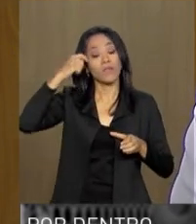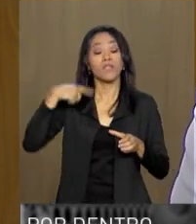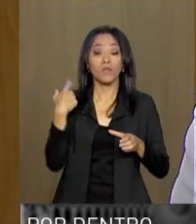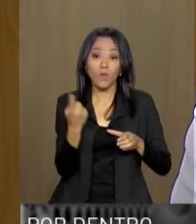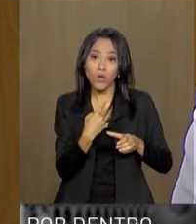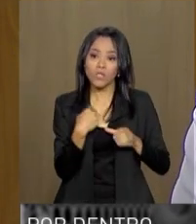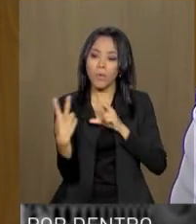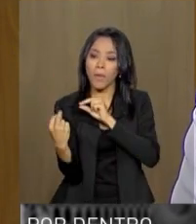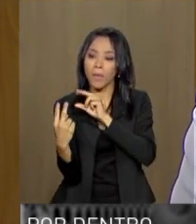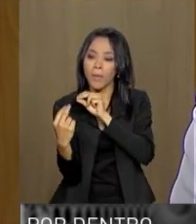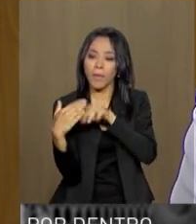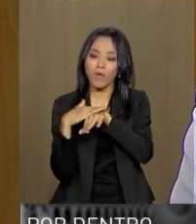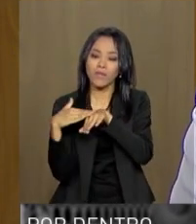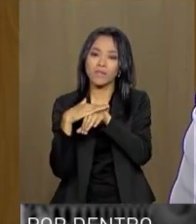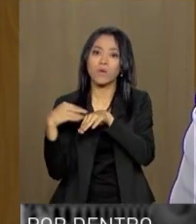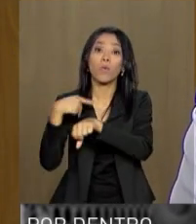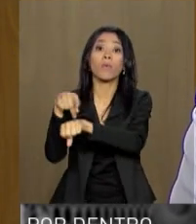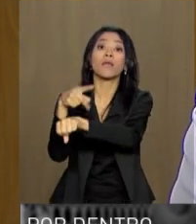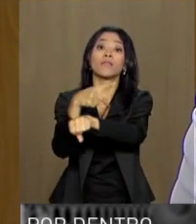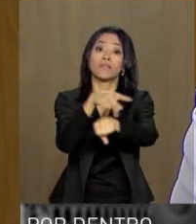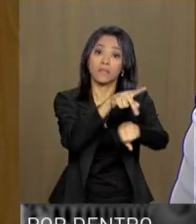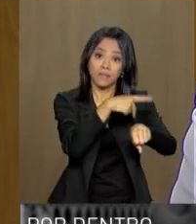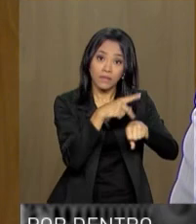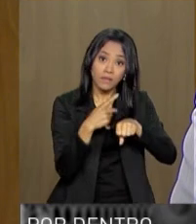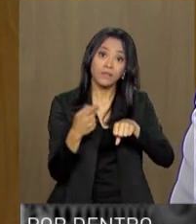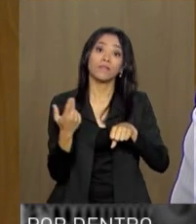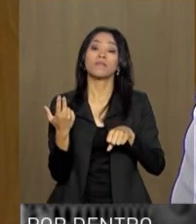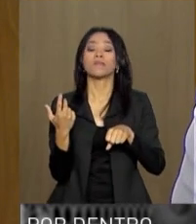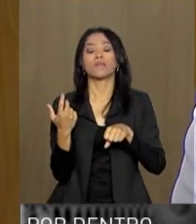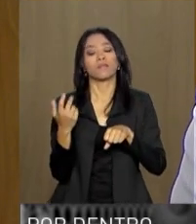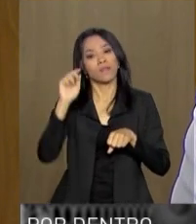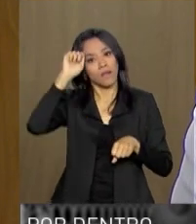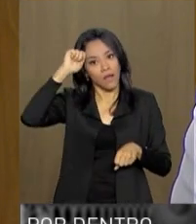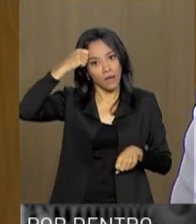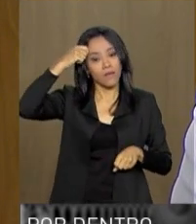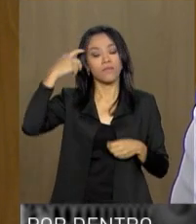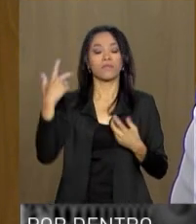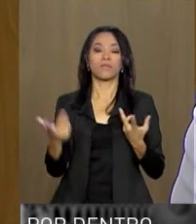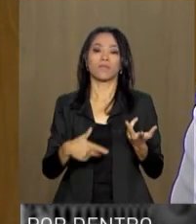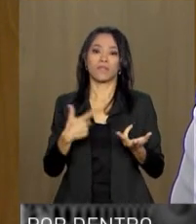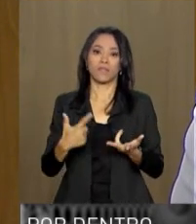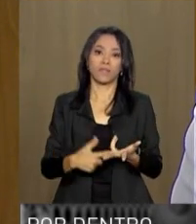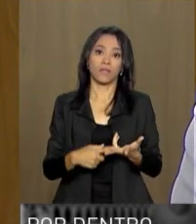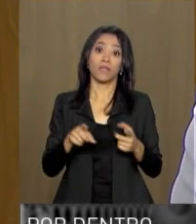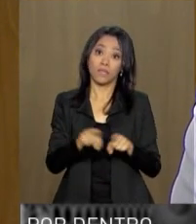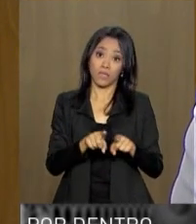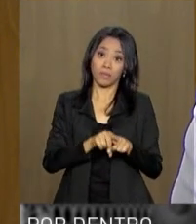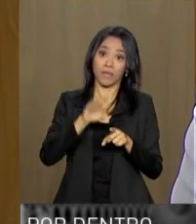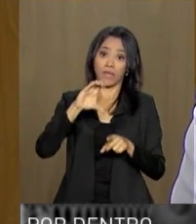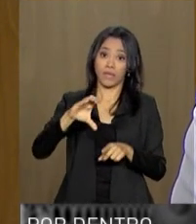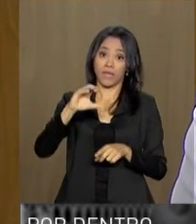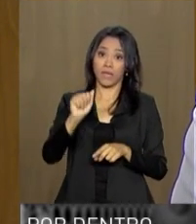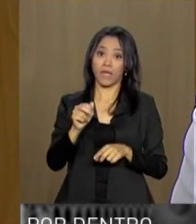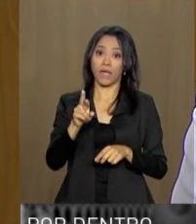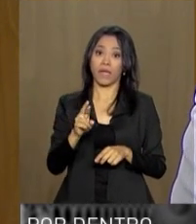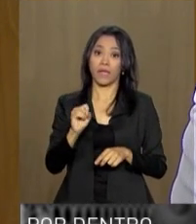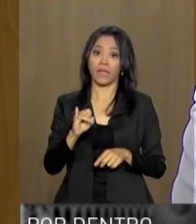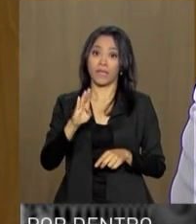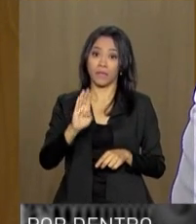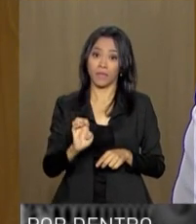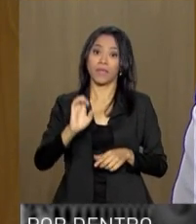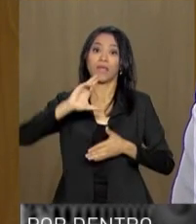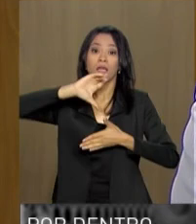pertencentes tanto a a aos países africanos quanto à ao caribe e américa latina já